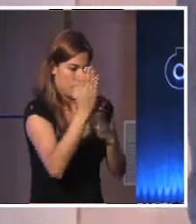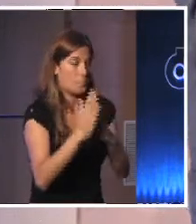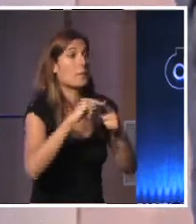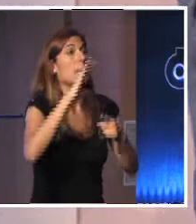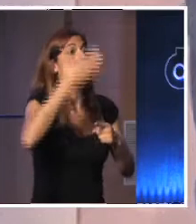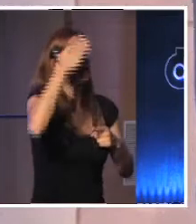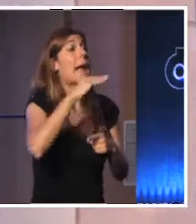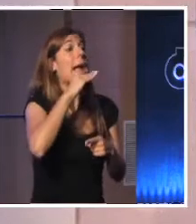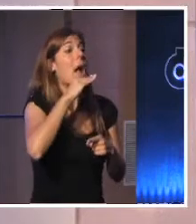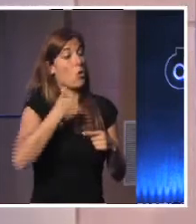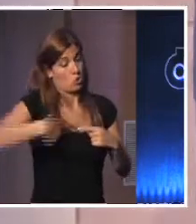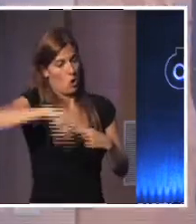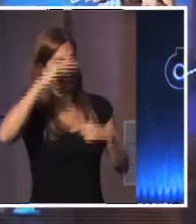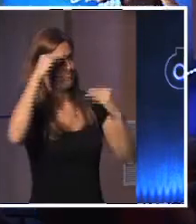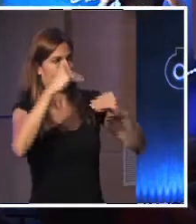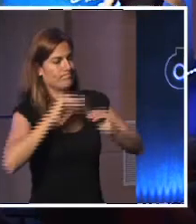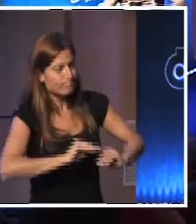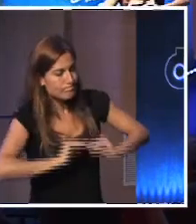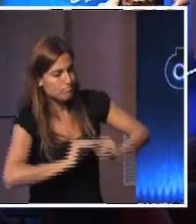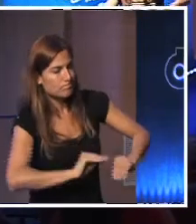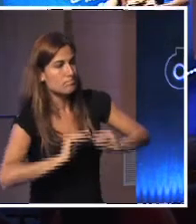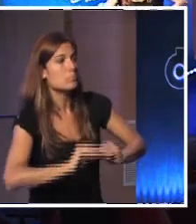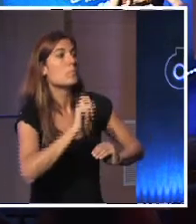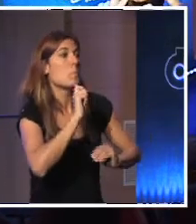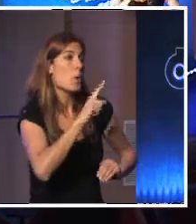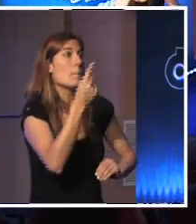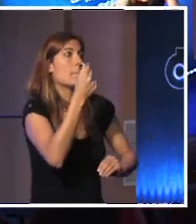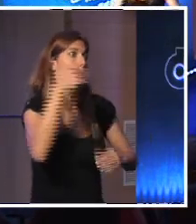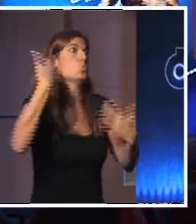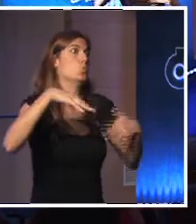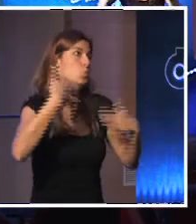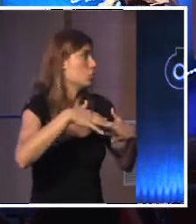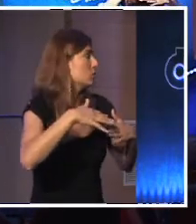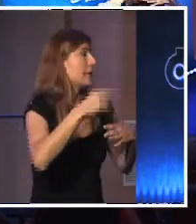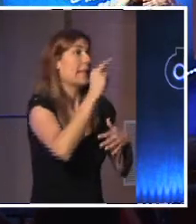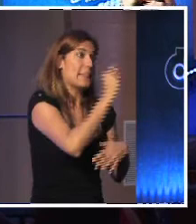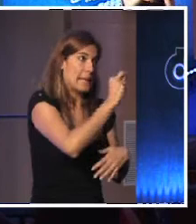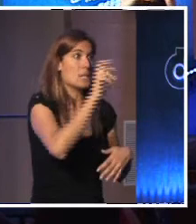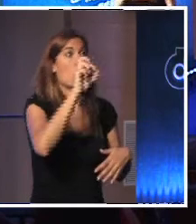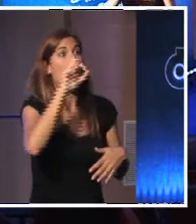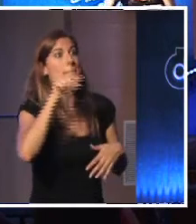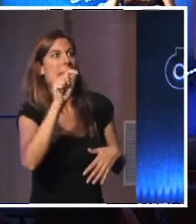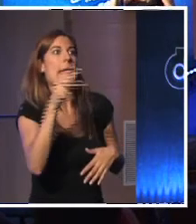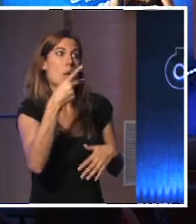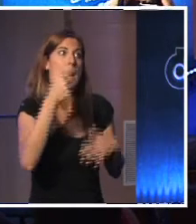por nós, treinadores, e isto pode implicar preços exorbitantes. De 3 a 8 mil euros. É realmente muito